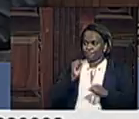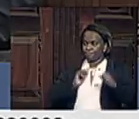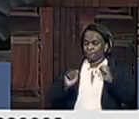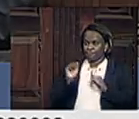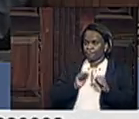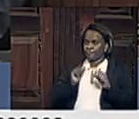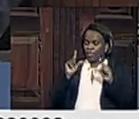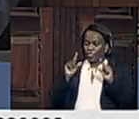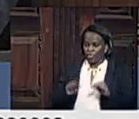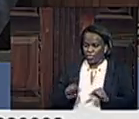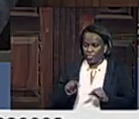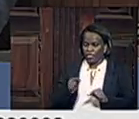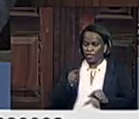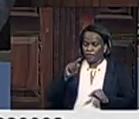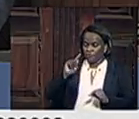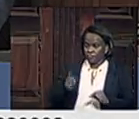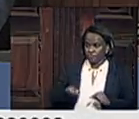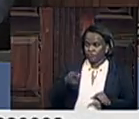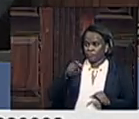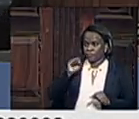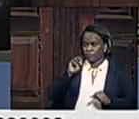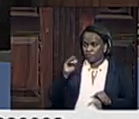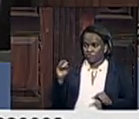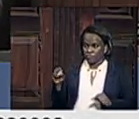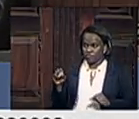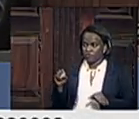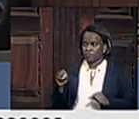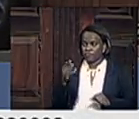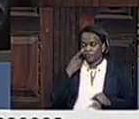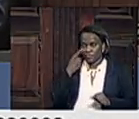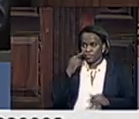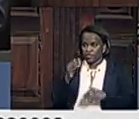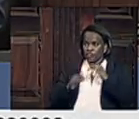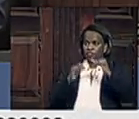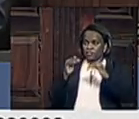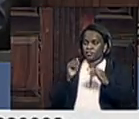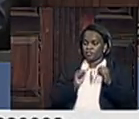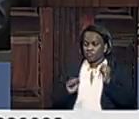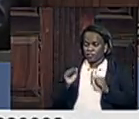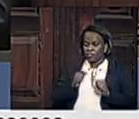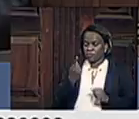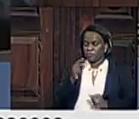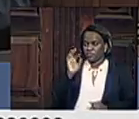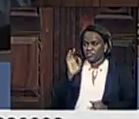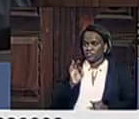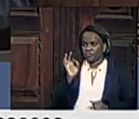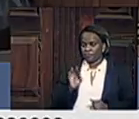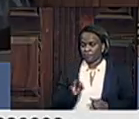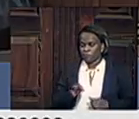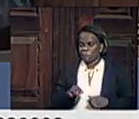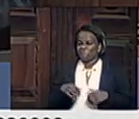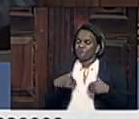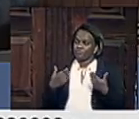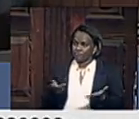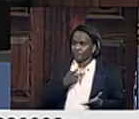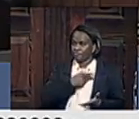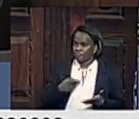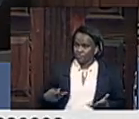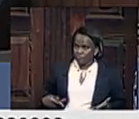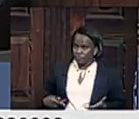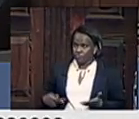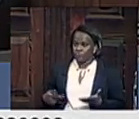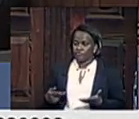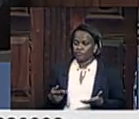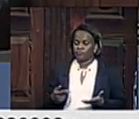pífio de 1,8% por uma expectativa de um crescimento abaixo de 1%. Ora, senhor presidente,